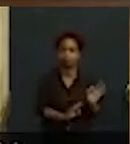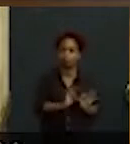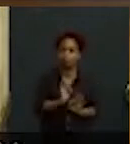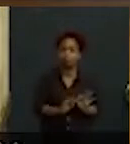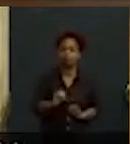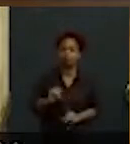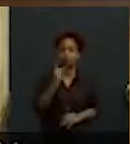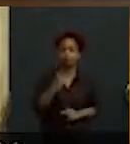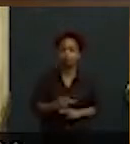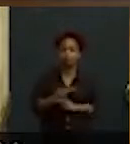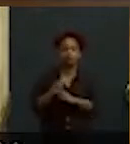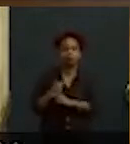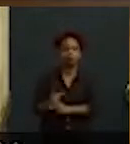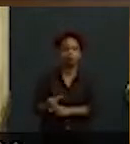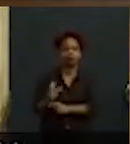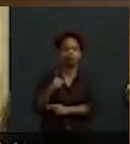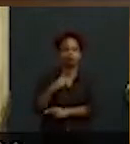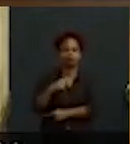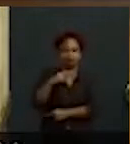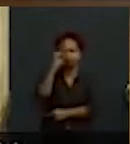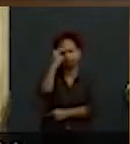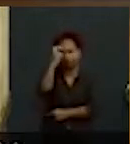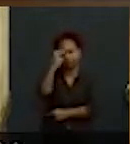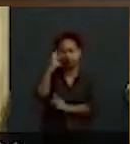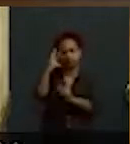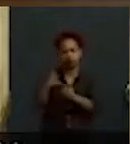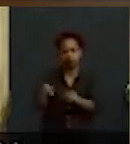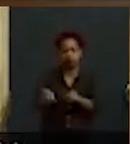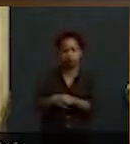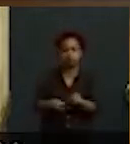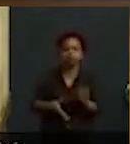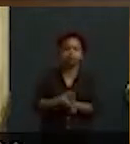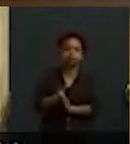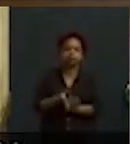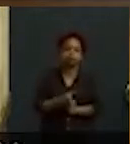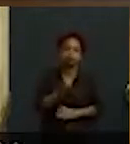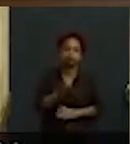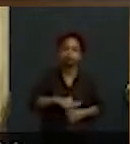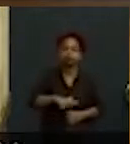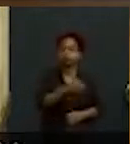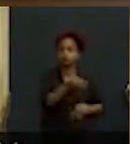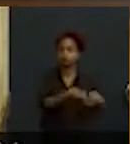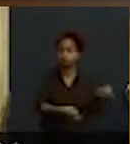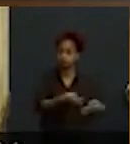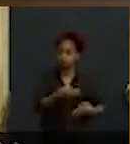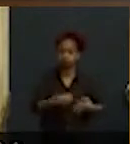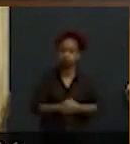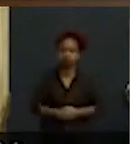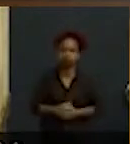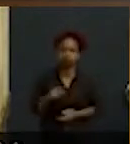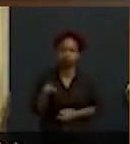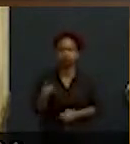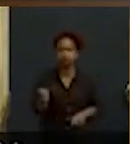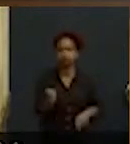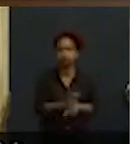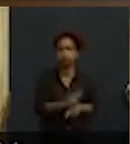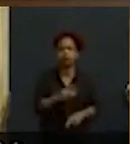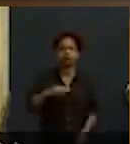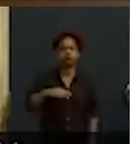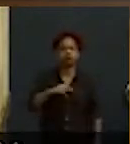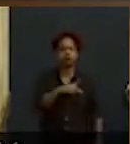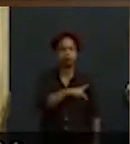que buscam a sua sabedoria e aconselhamento jurídico. Ingressou no Ministério